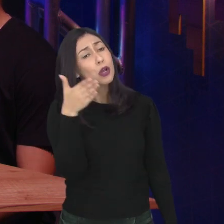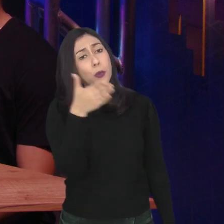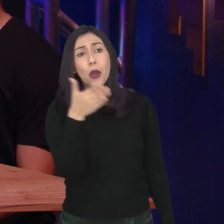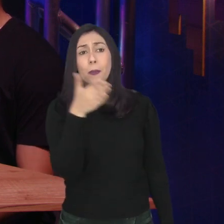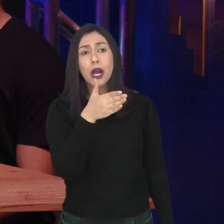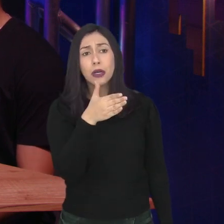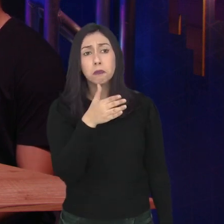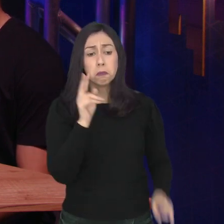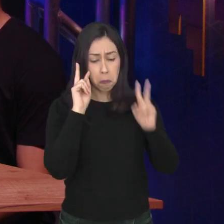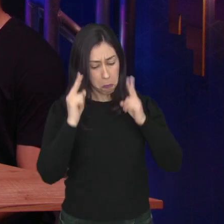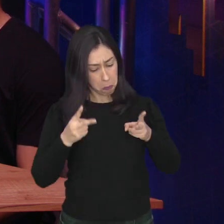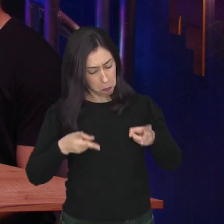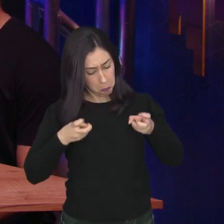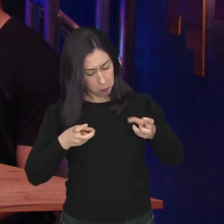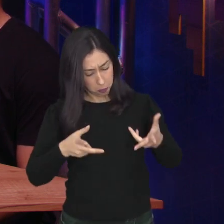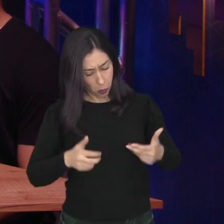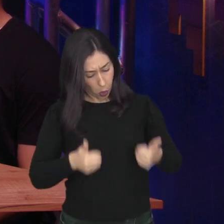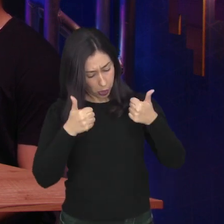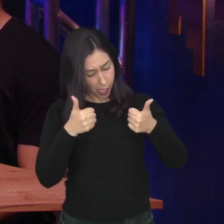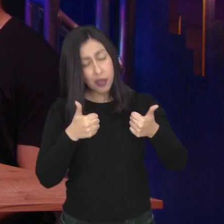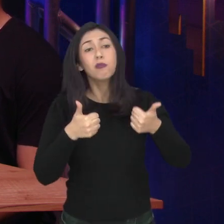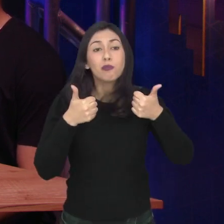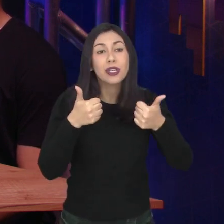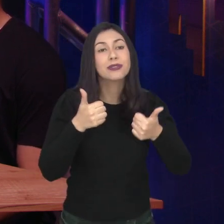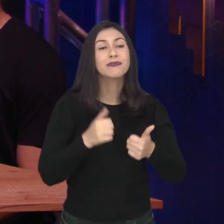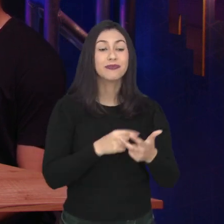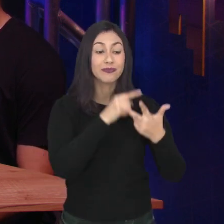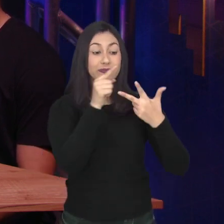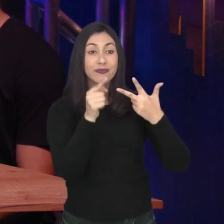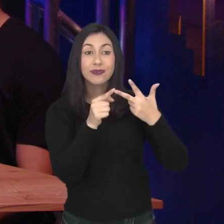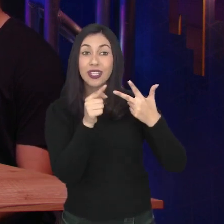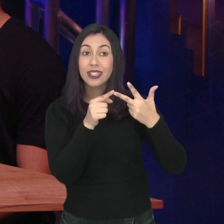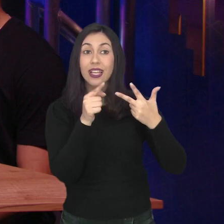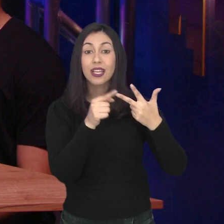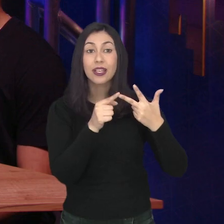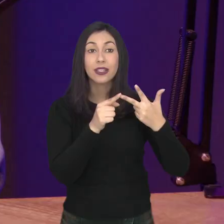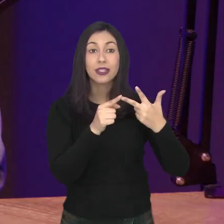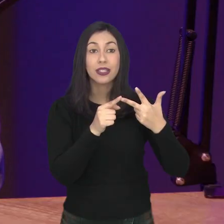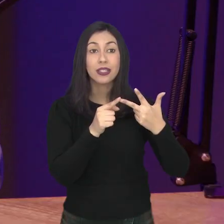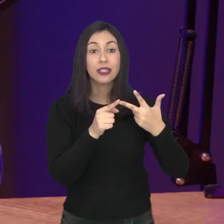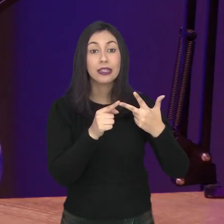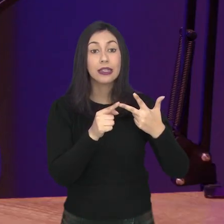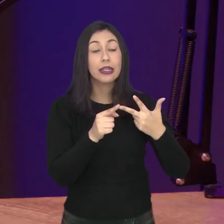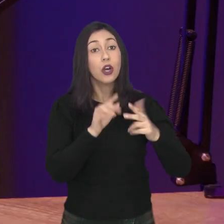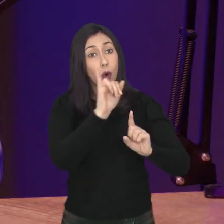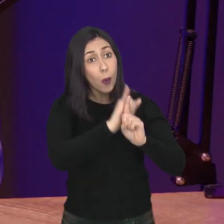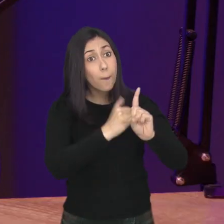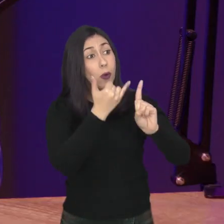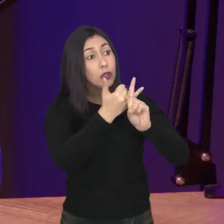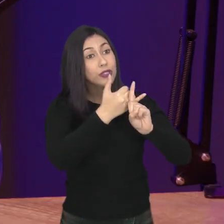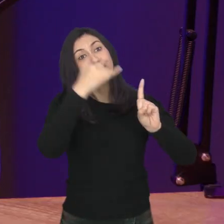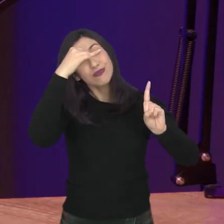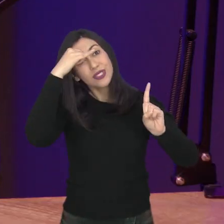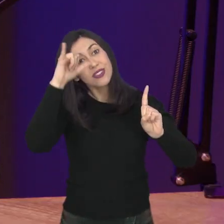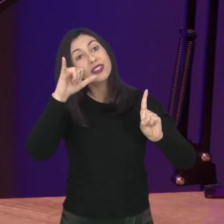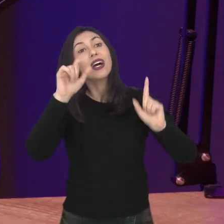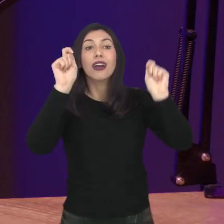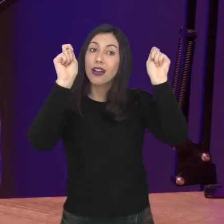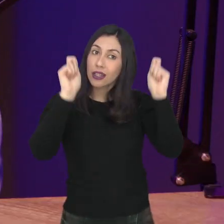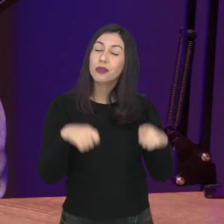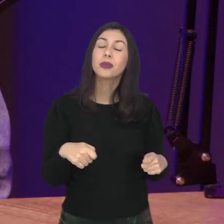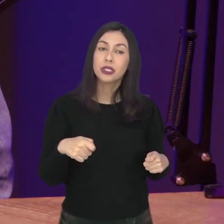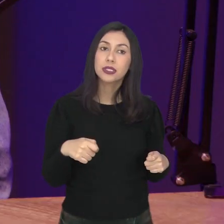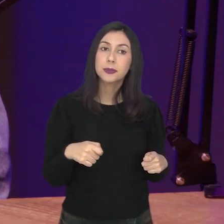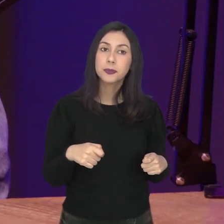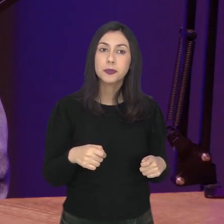em tempos ver se tá tudo certo. E a terceira coisa é algo que pode ser evitado. Então, assim, dá para reconhecer o bullying e dá